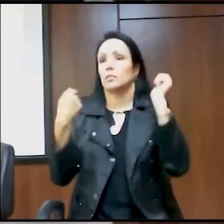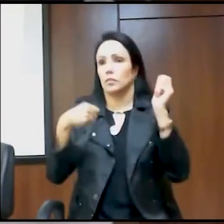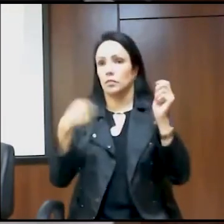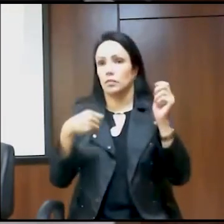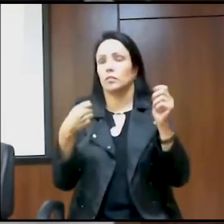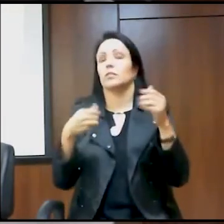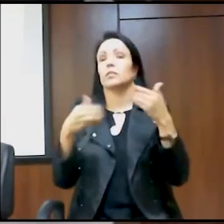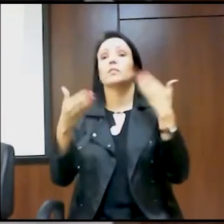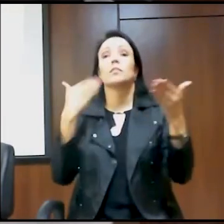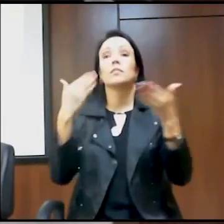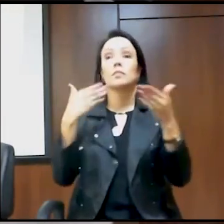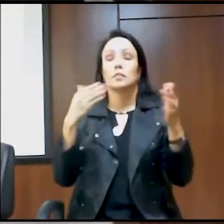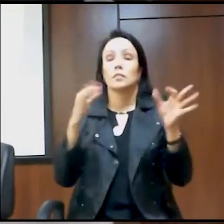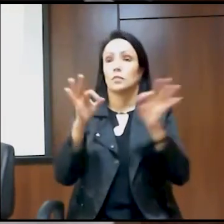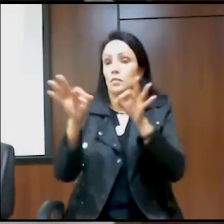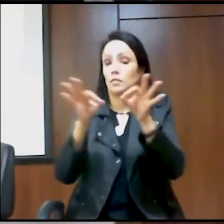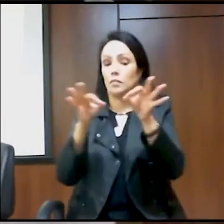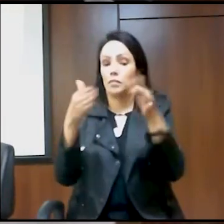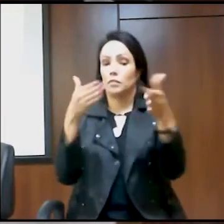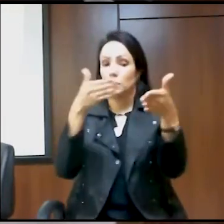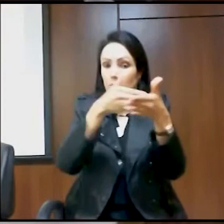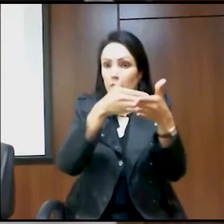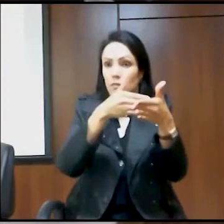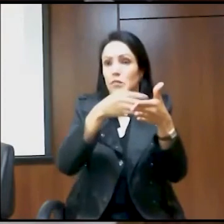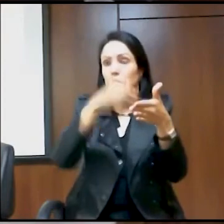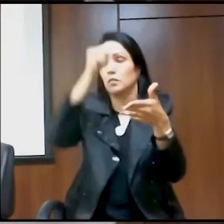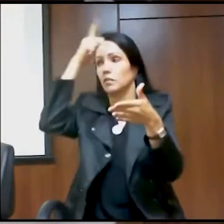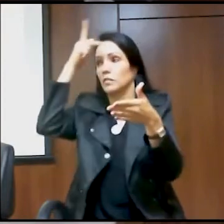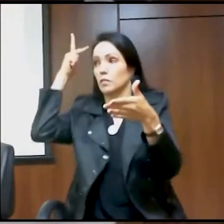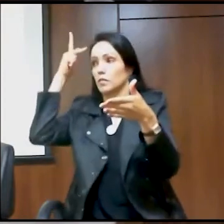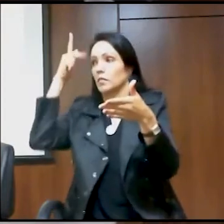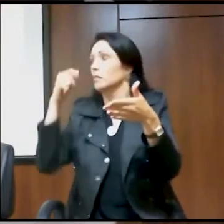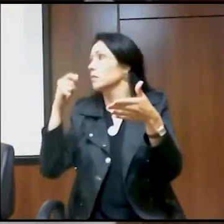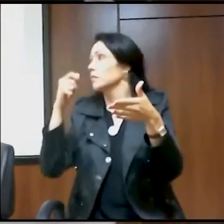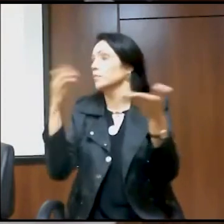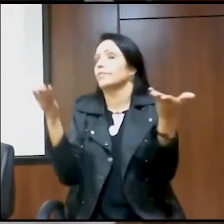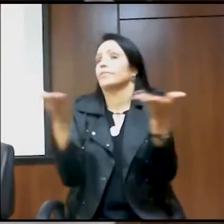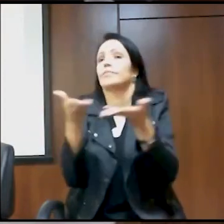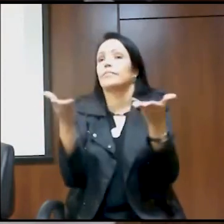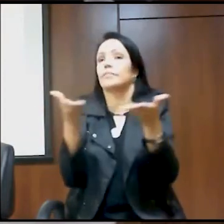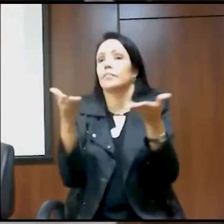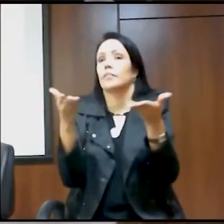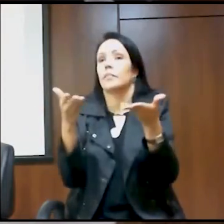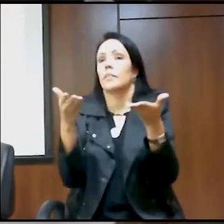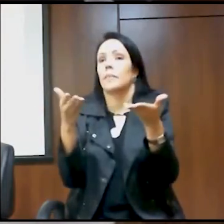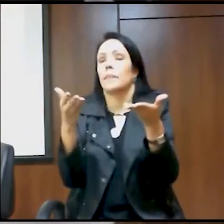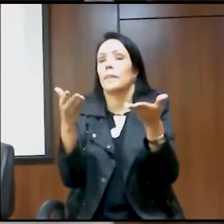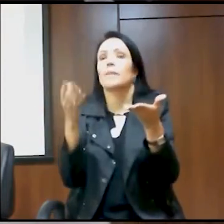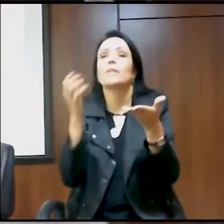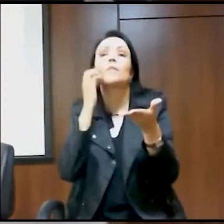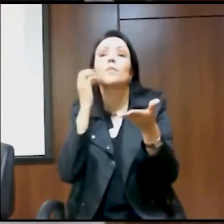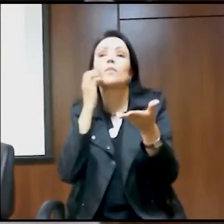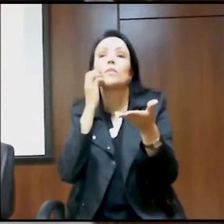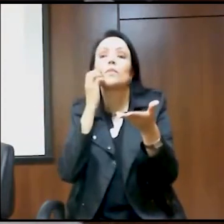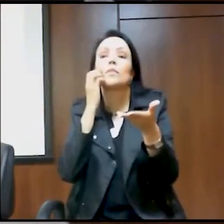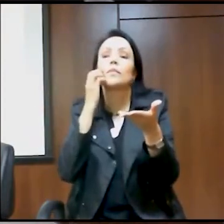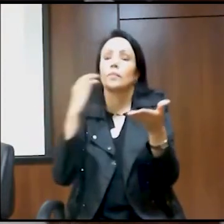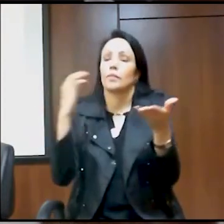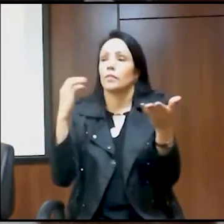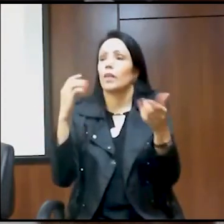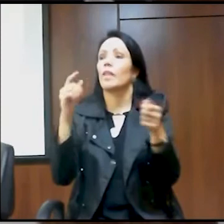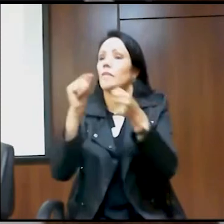plano de metas da Prefeitura, né? E agora, inclusive, né, o prefeito Bruno Covas fez